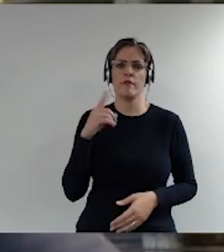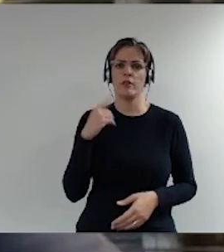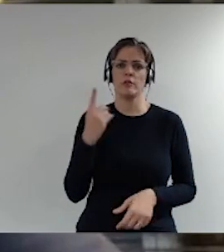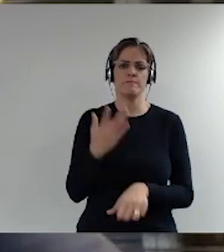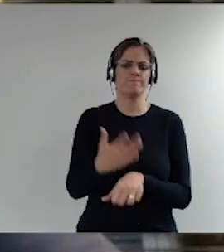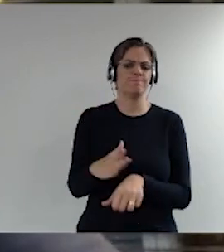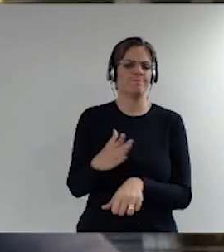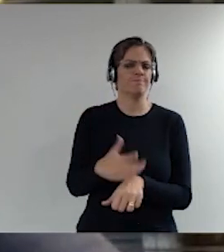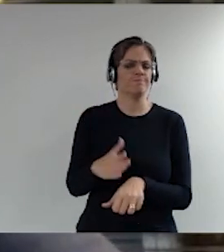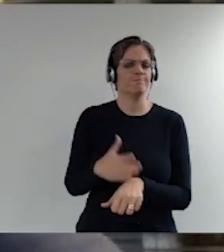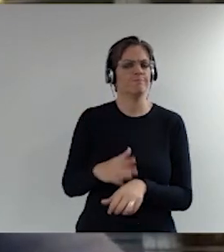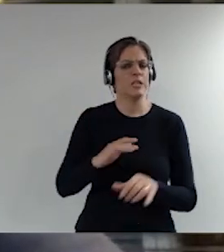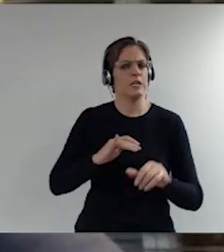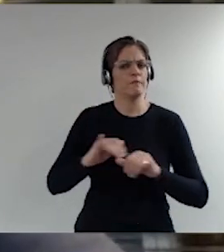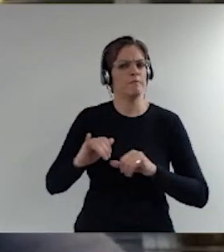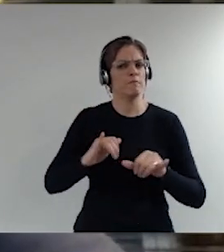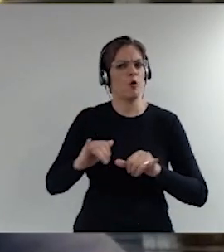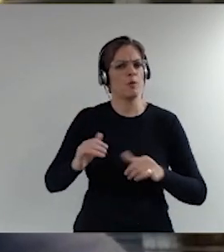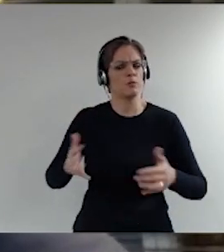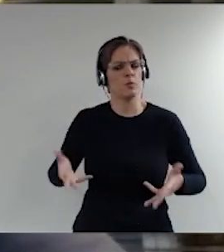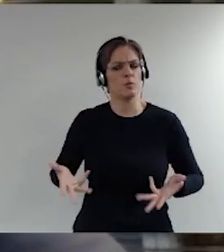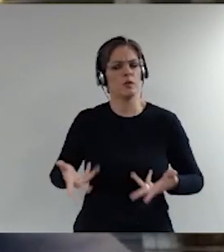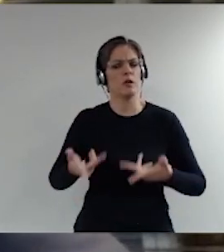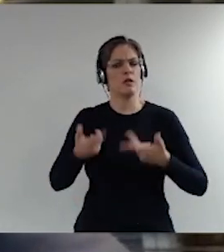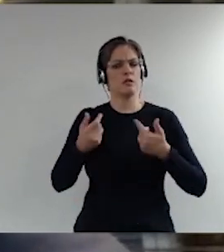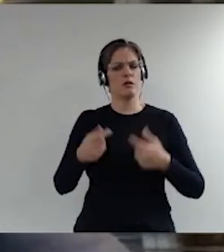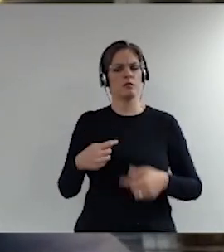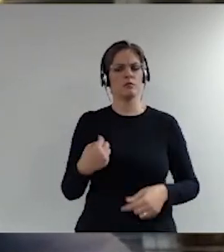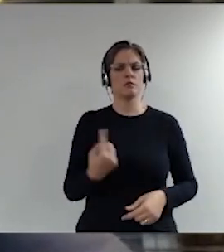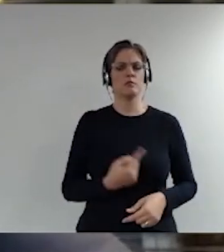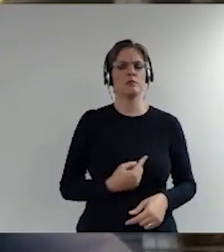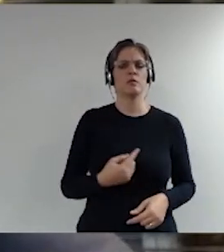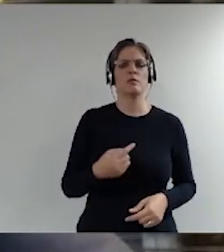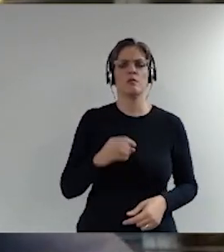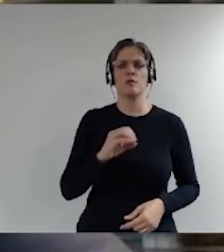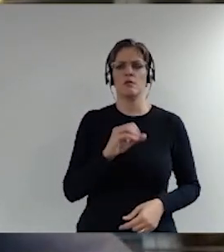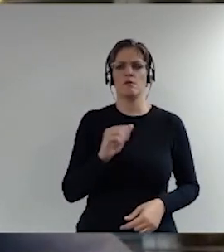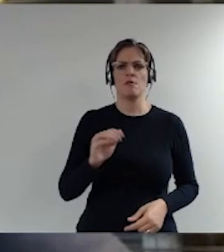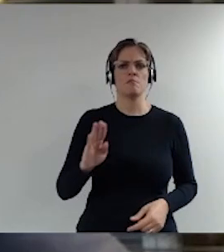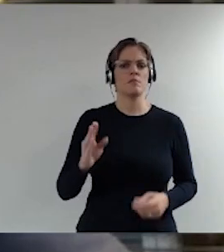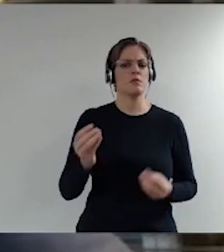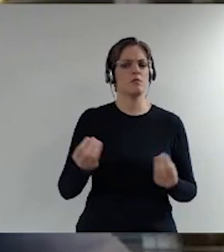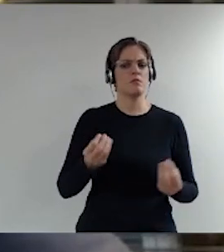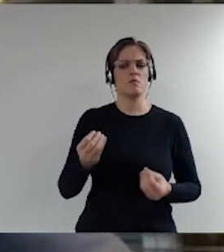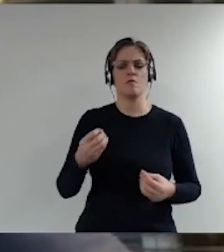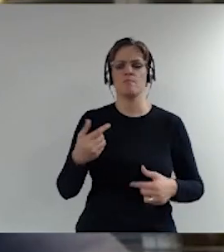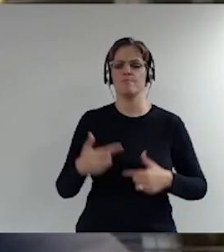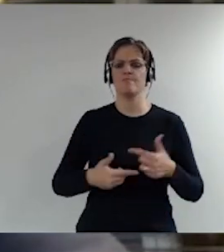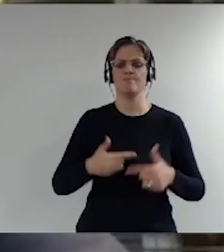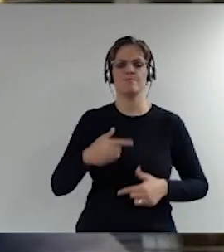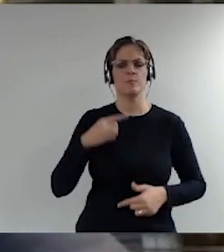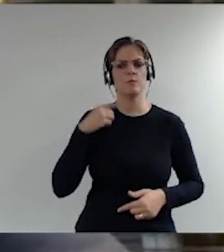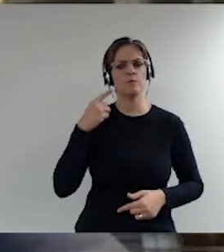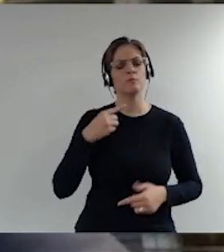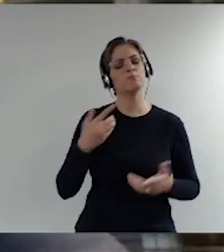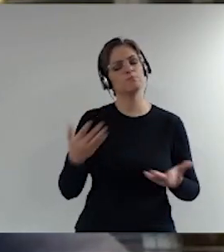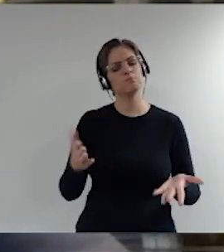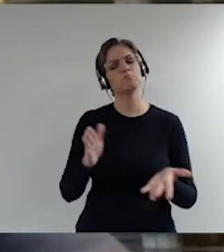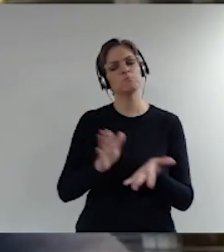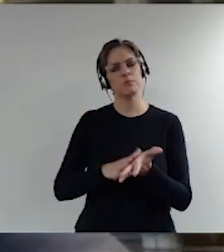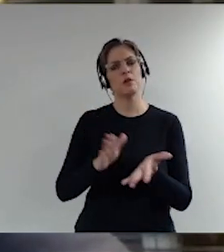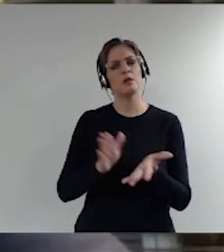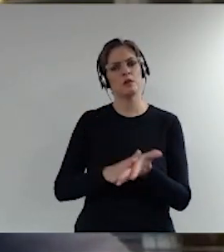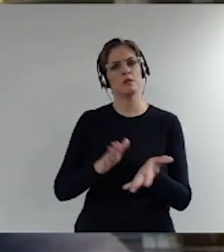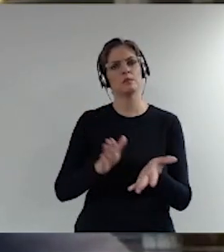com informação sobre o sistema OAB, sobre o que é a advocacia, e nesse sentido eu parabenizo